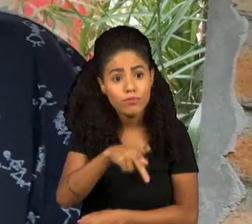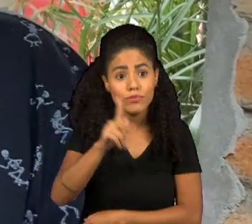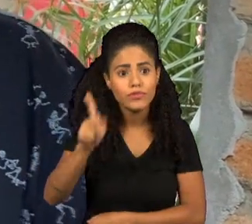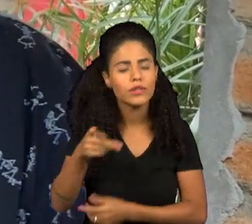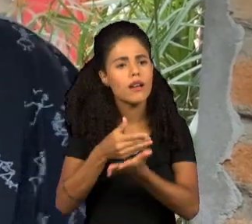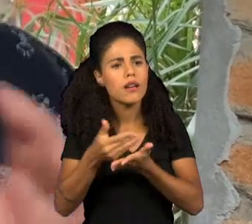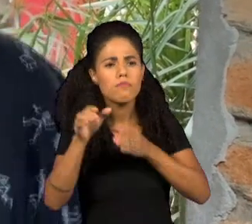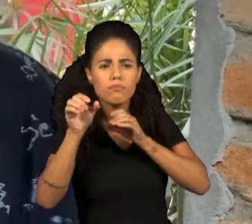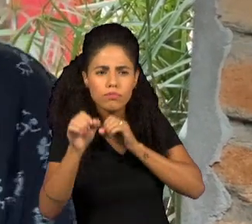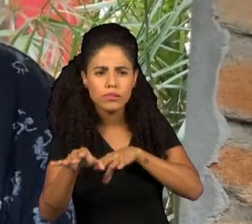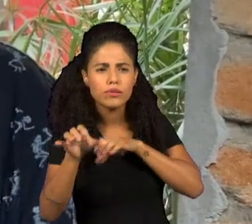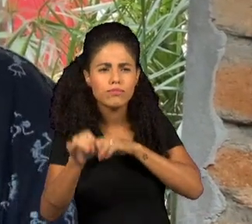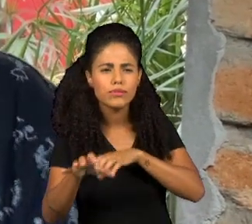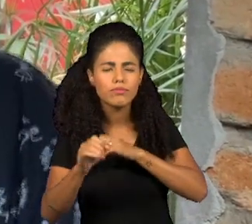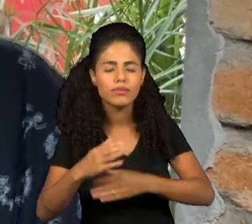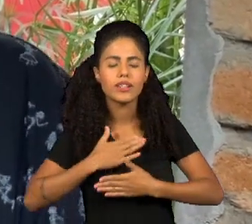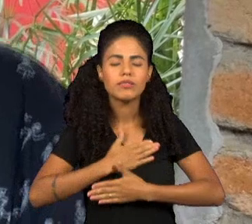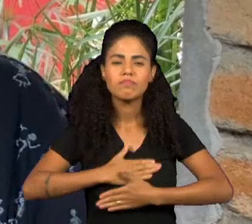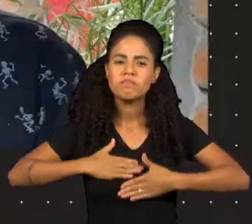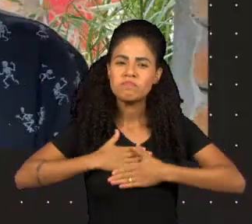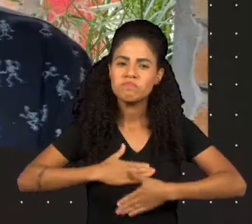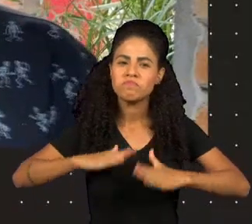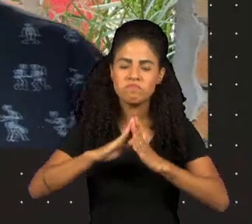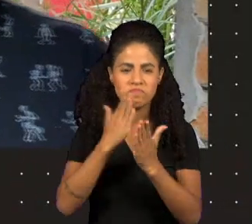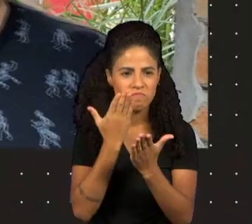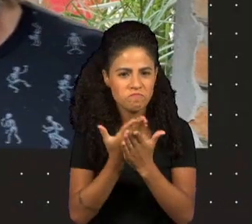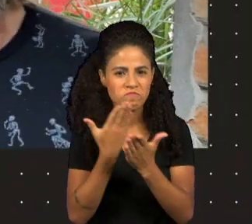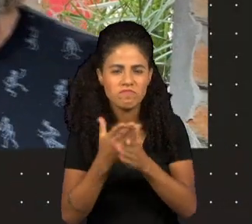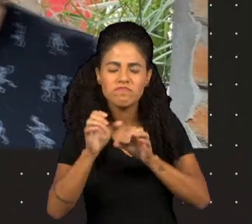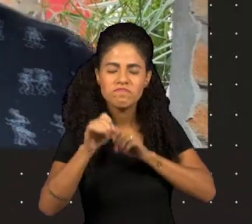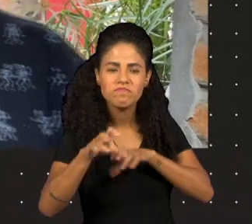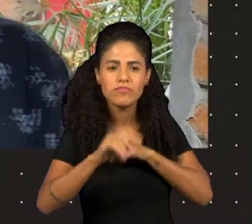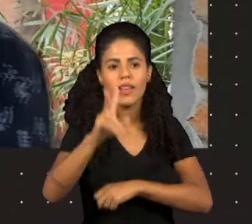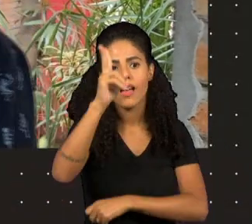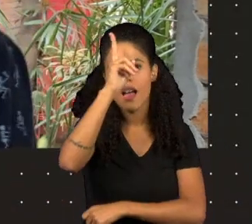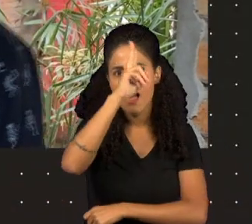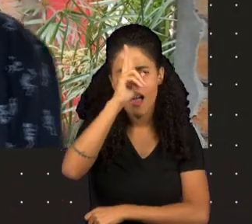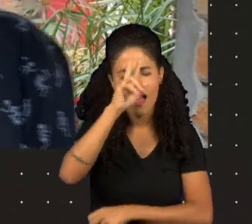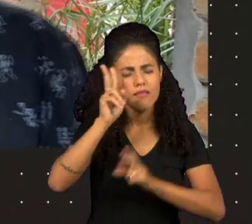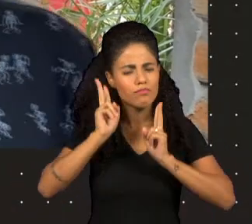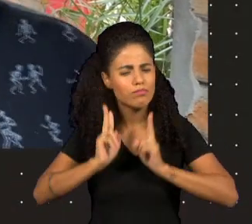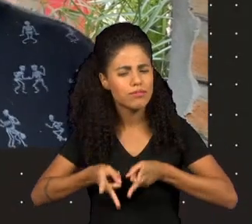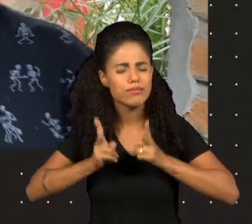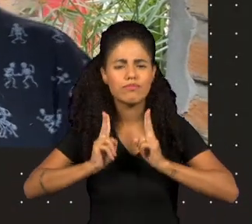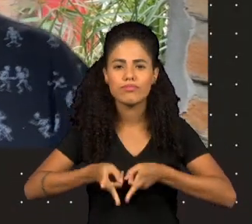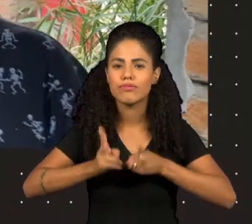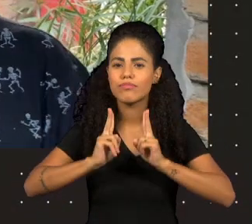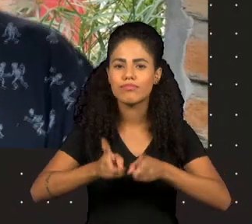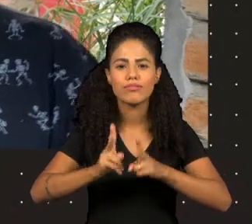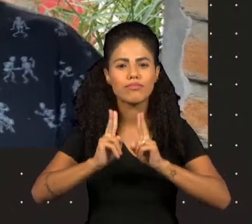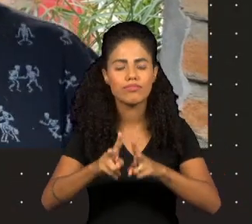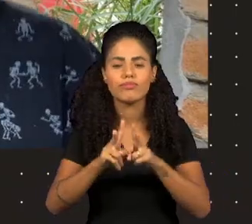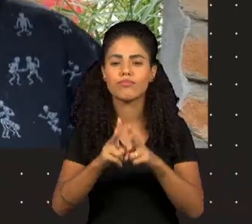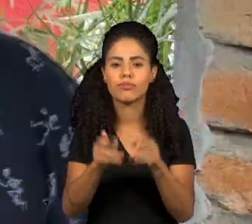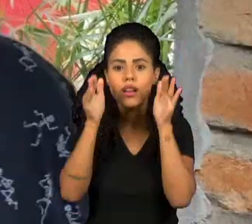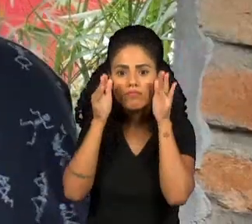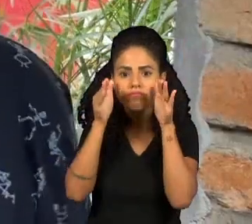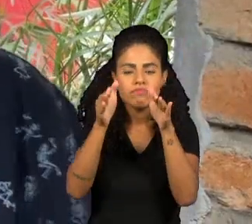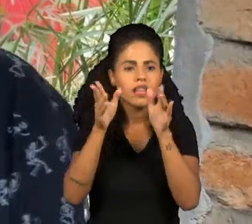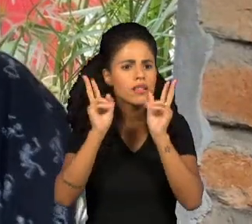tão querida, onde trabalhei depois por muitos anos. Lembro de você sempre nos corredores, sempre compenetrada,